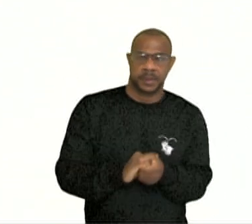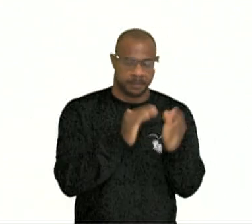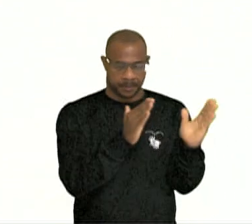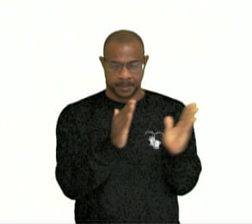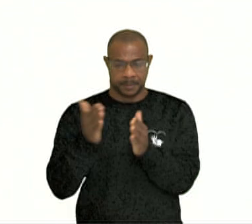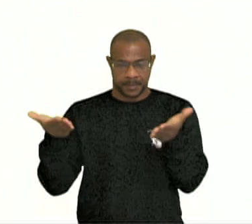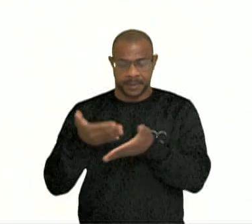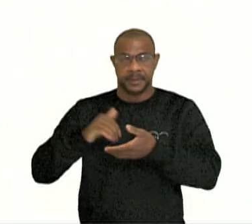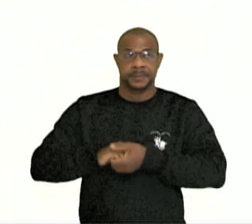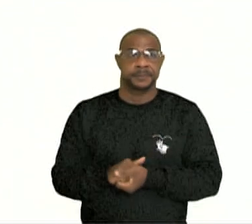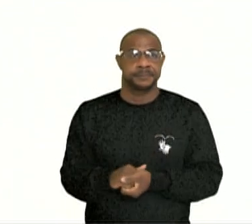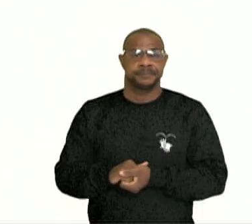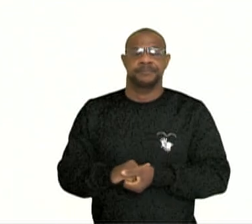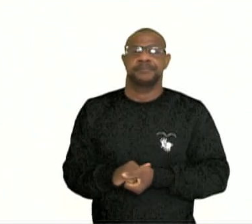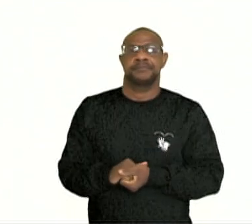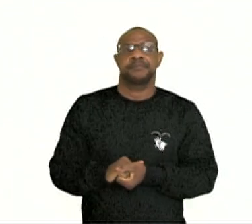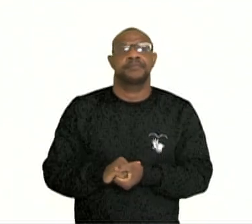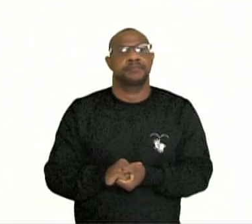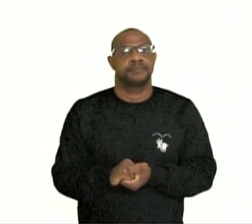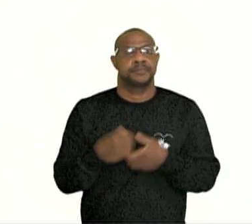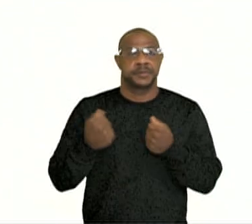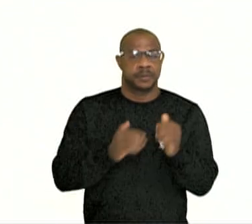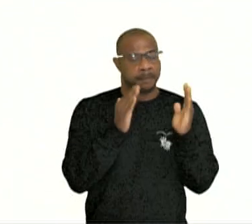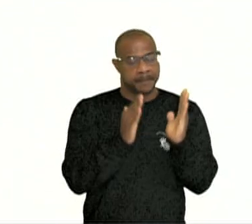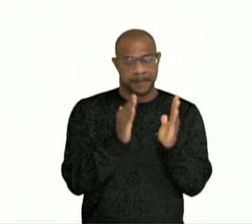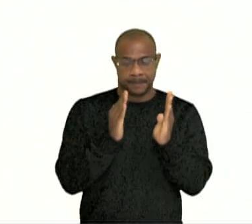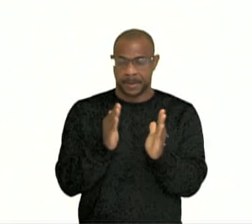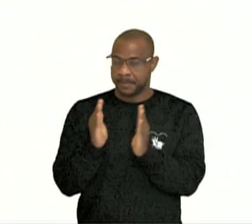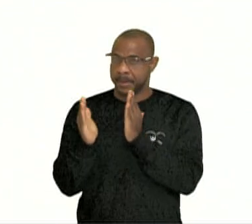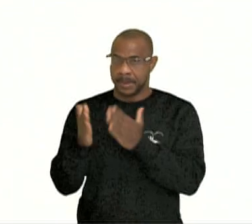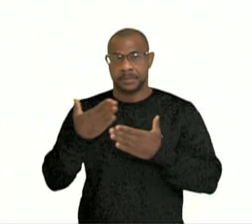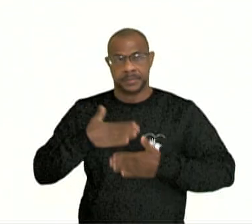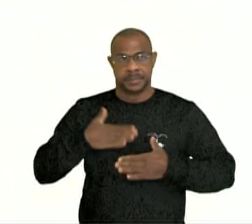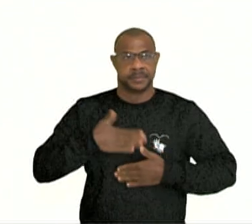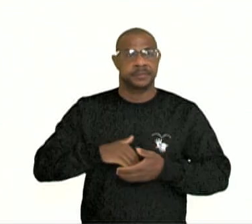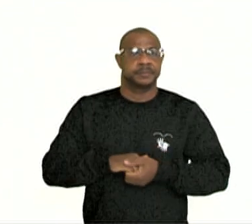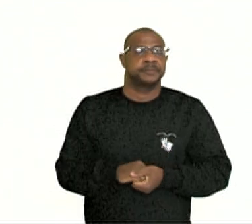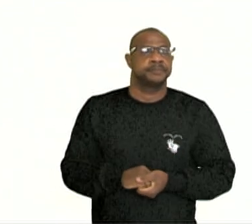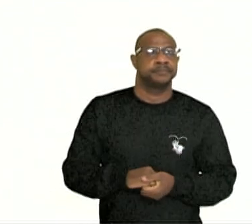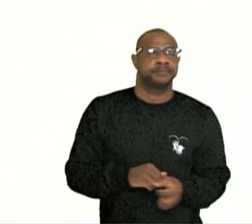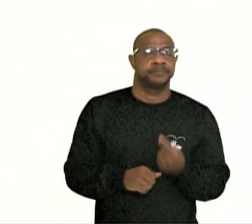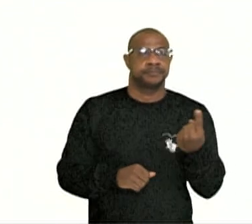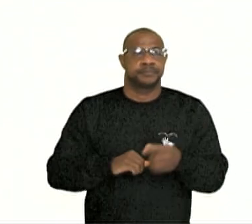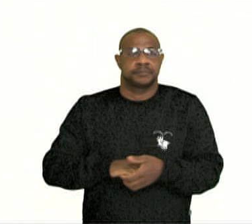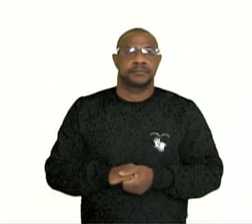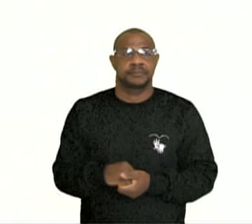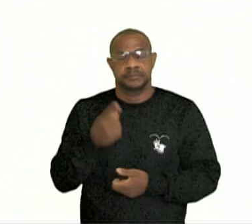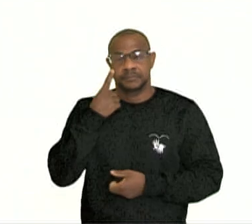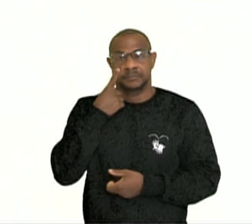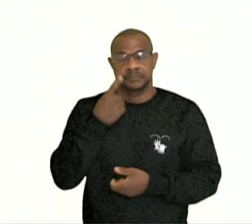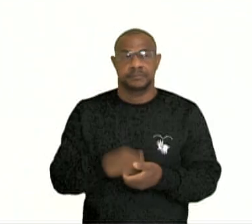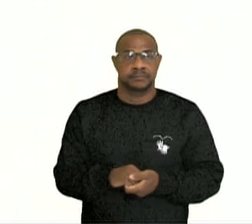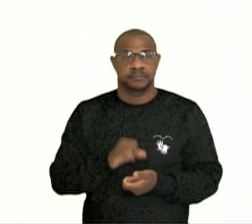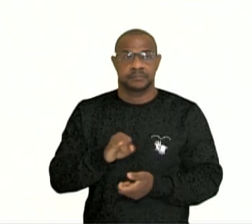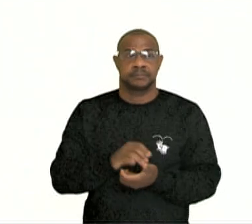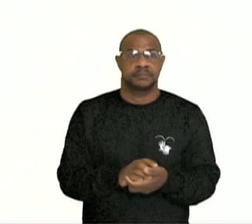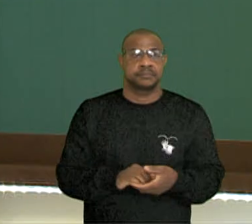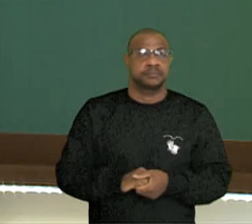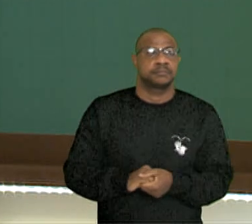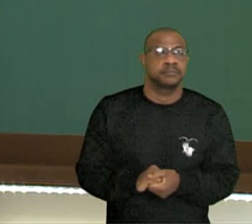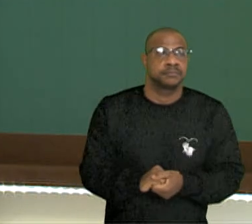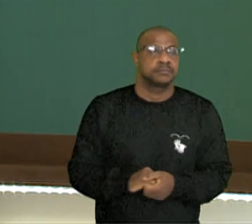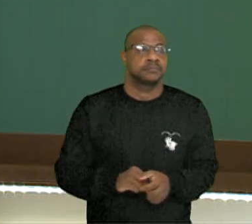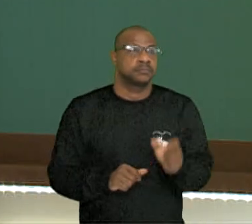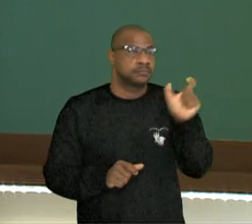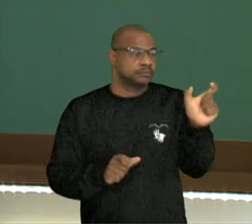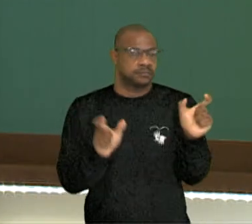certo, certo? Então, precisamos seguir os passos. Então, vamos lá. O primeiro, veja se o primeiro e o